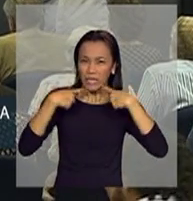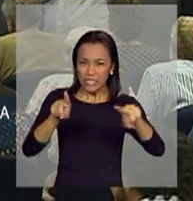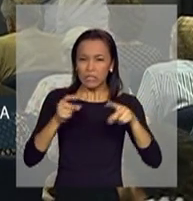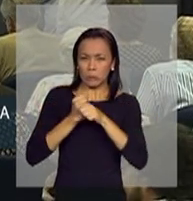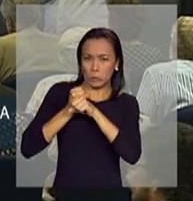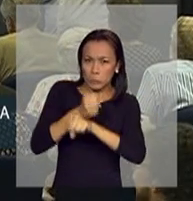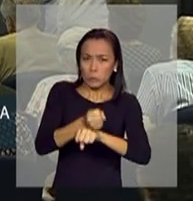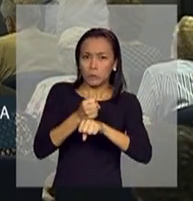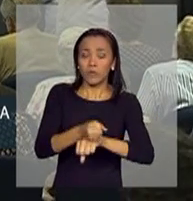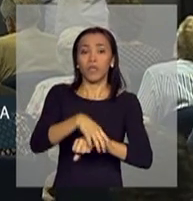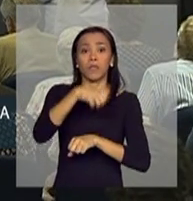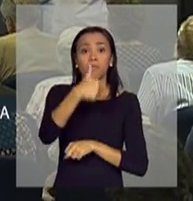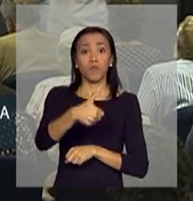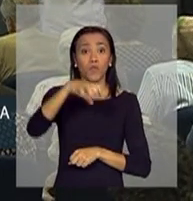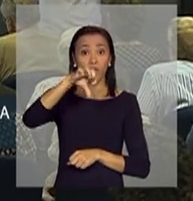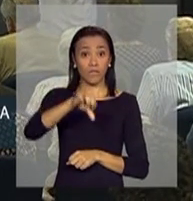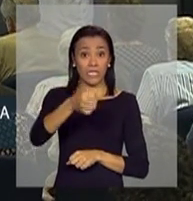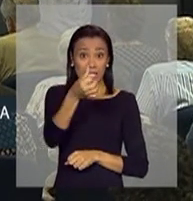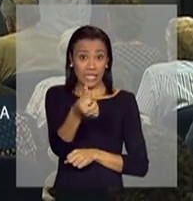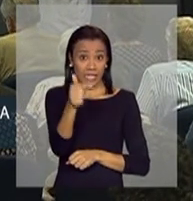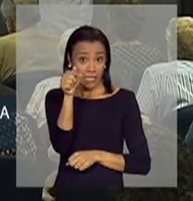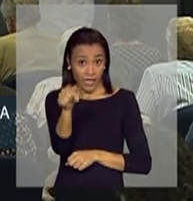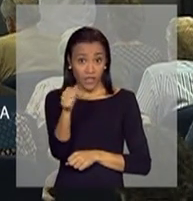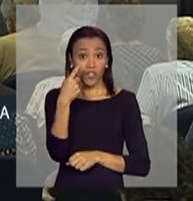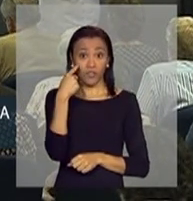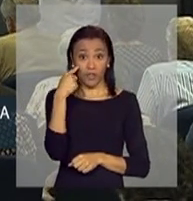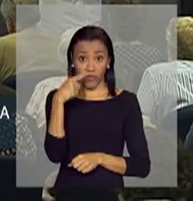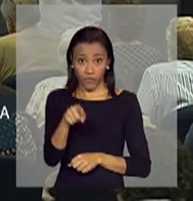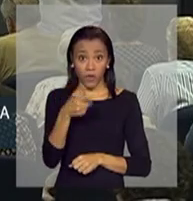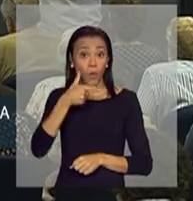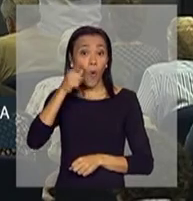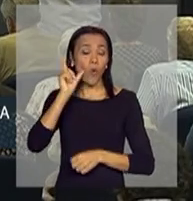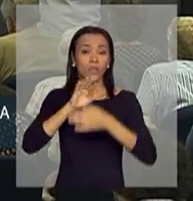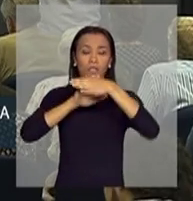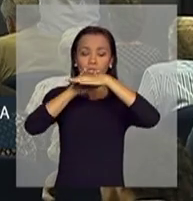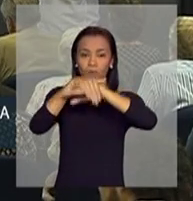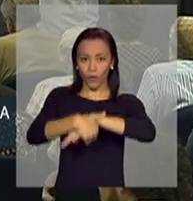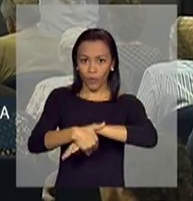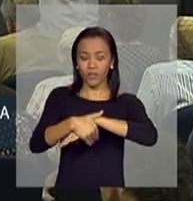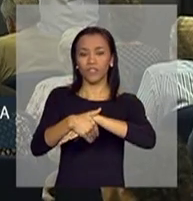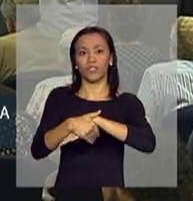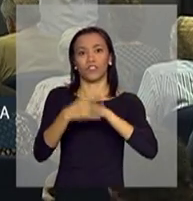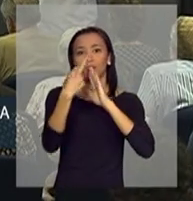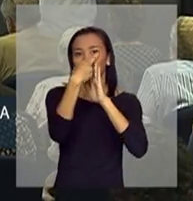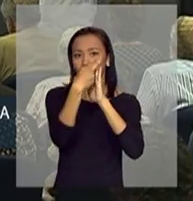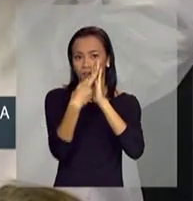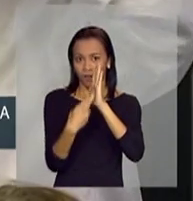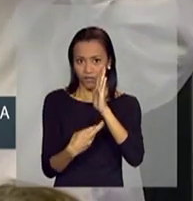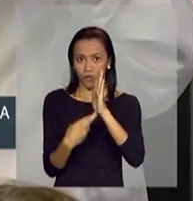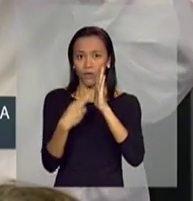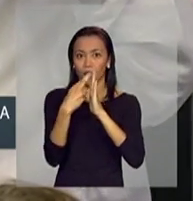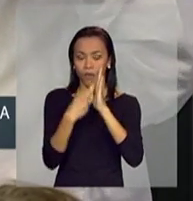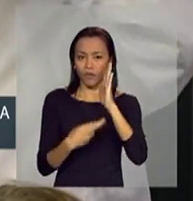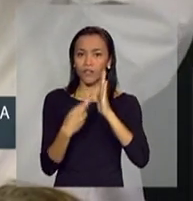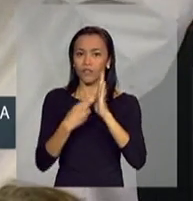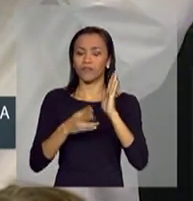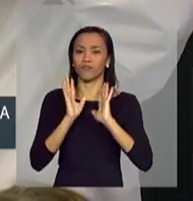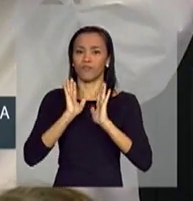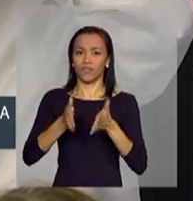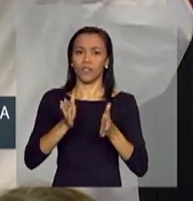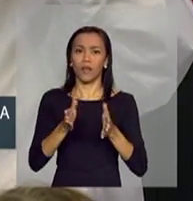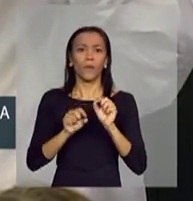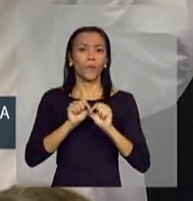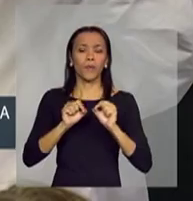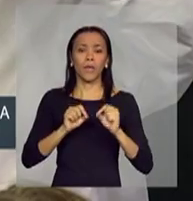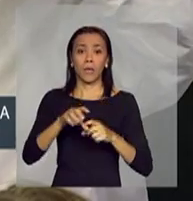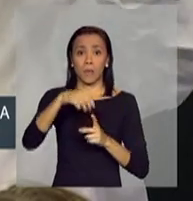em 1967, eu estava vendo isso ontem à noite no relatório Geisel, nessas 19 folhas,